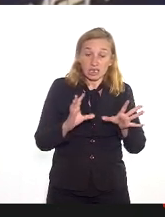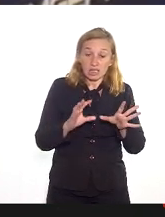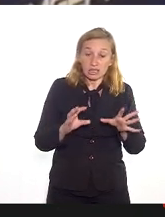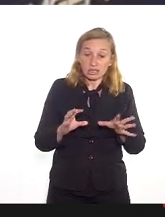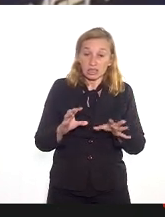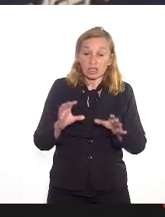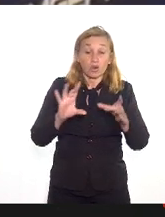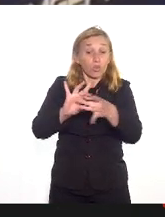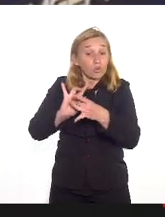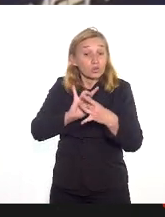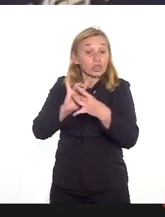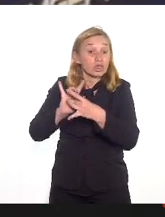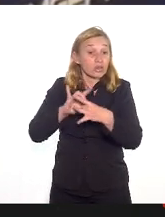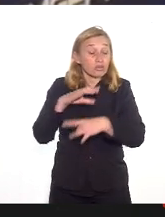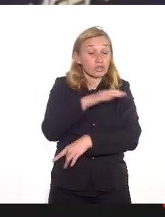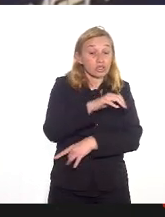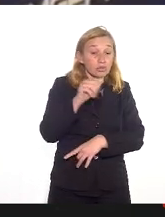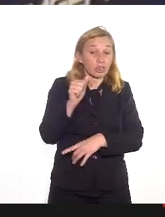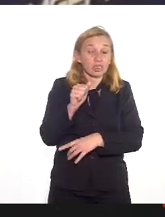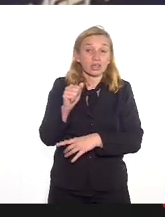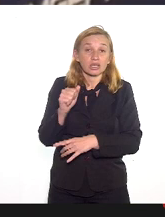União para